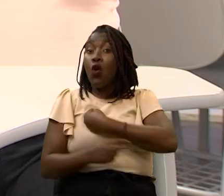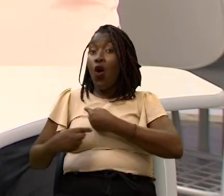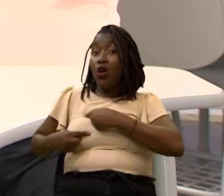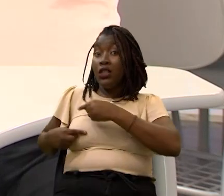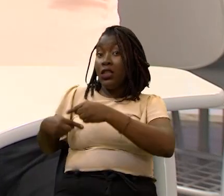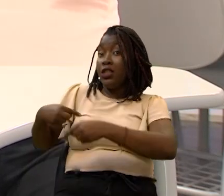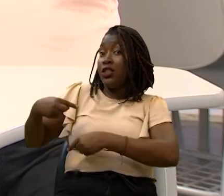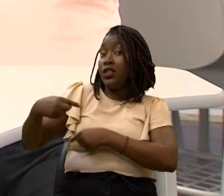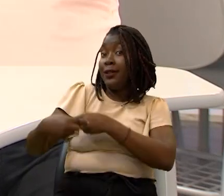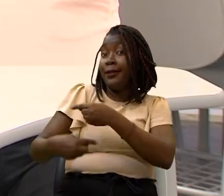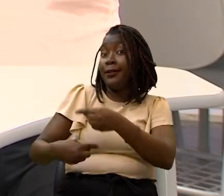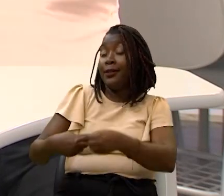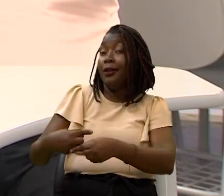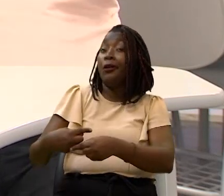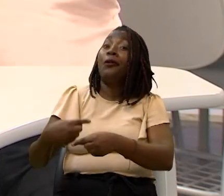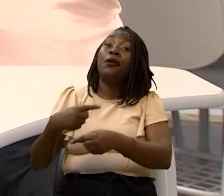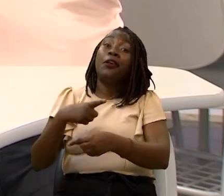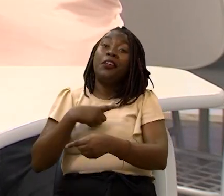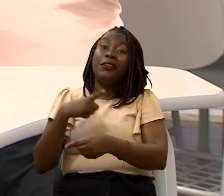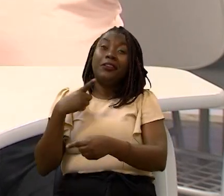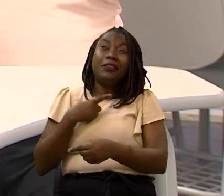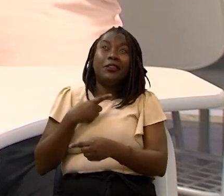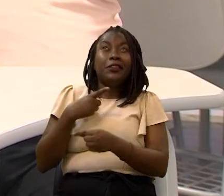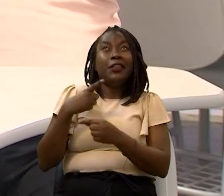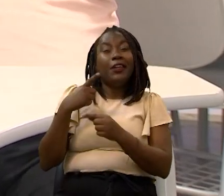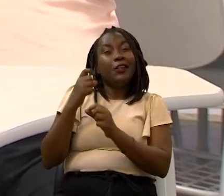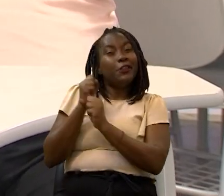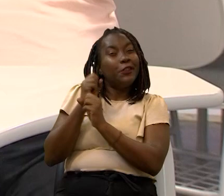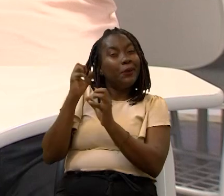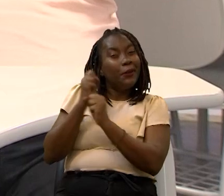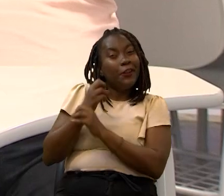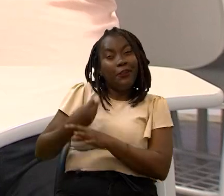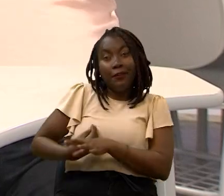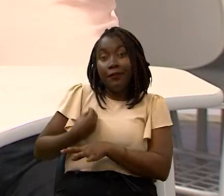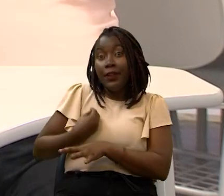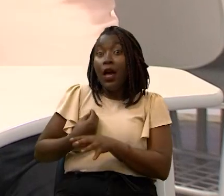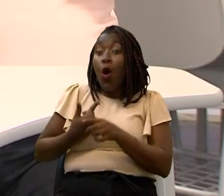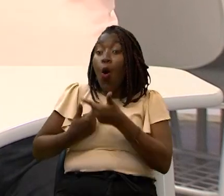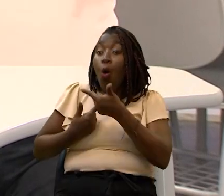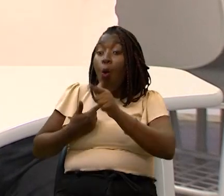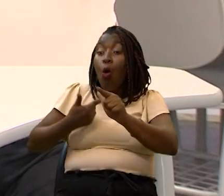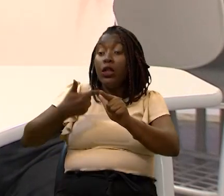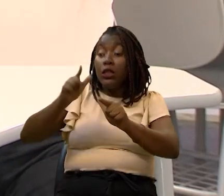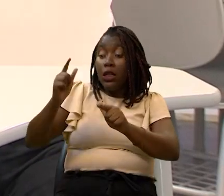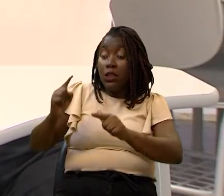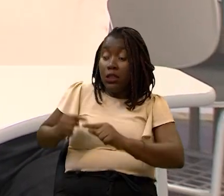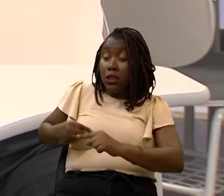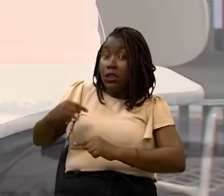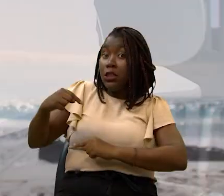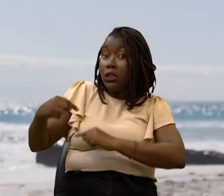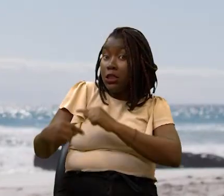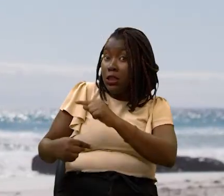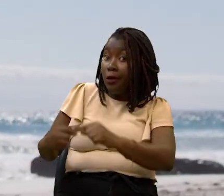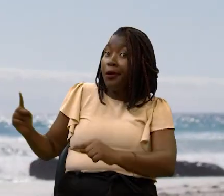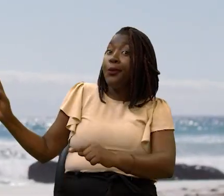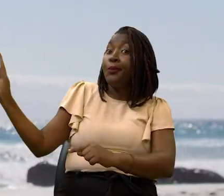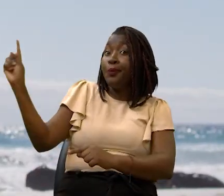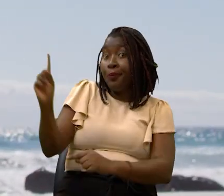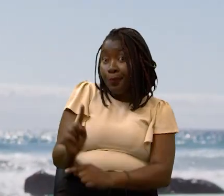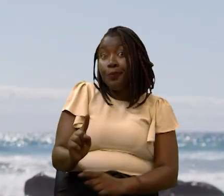a nossa geração, ela tem aí uma expectativa de vida. Outras